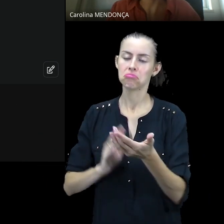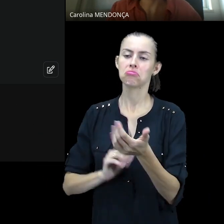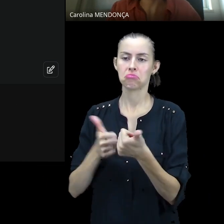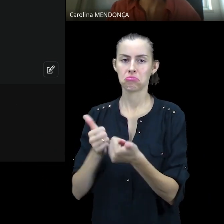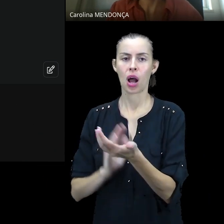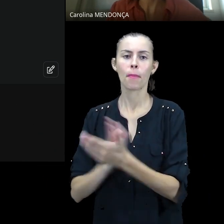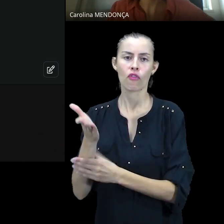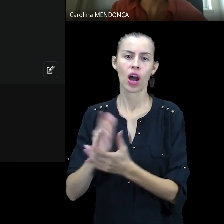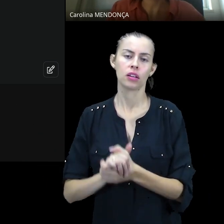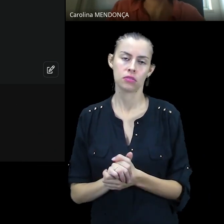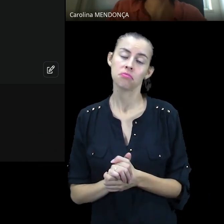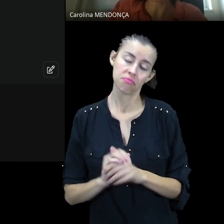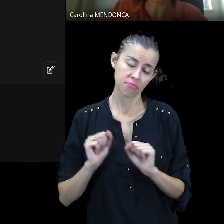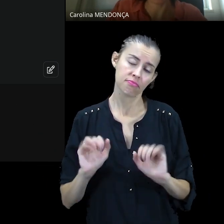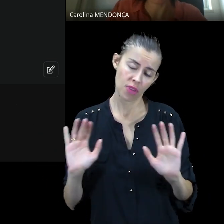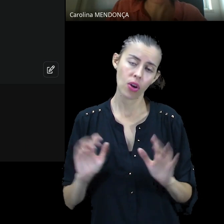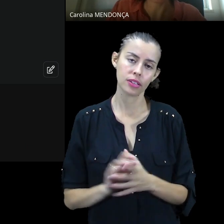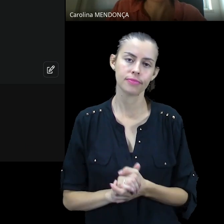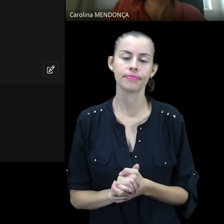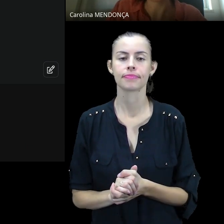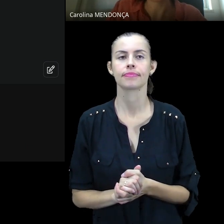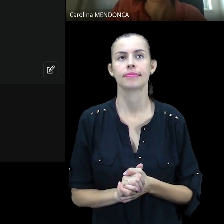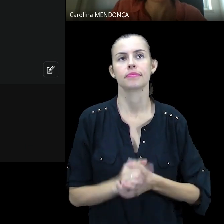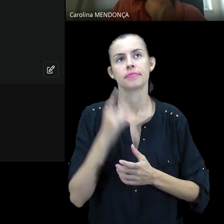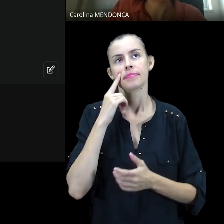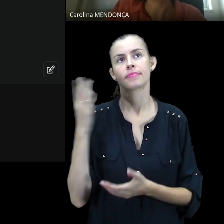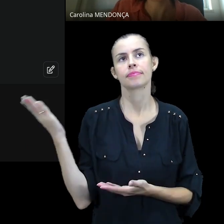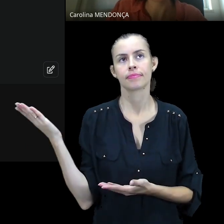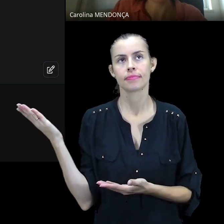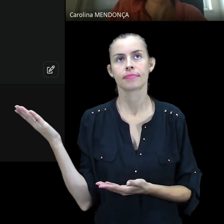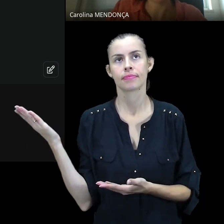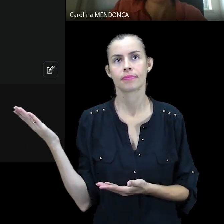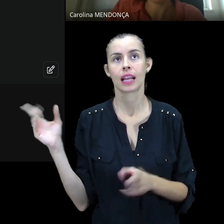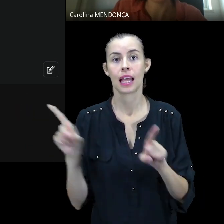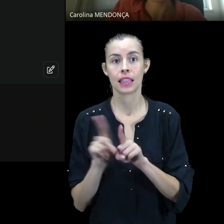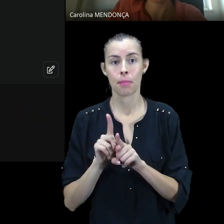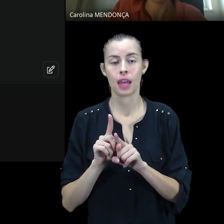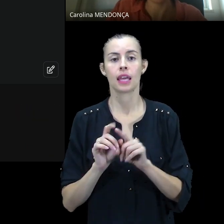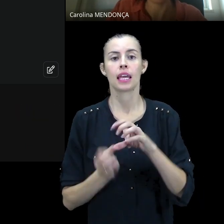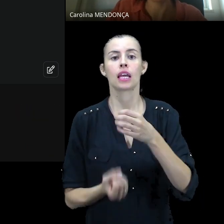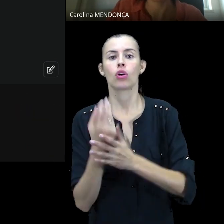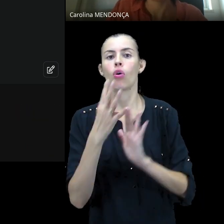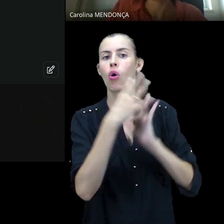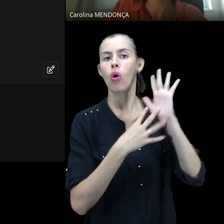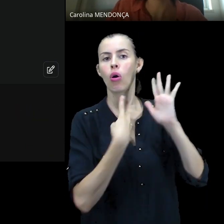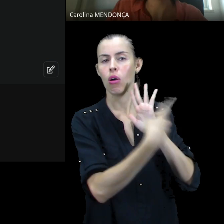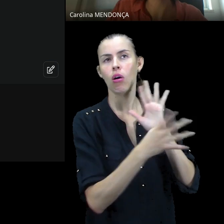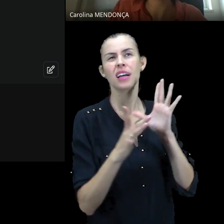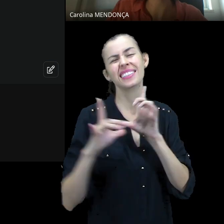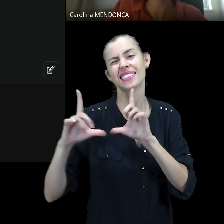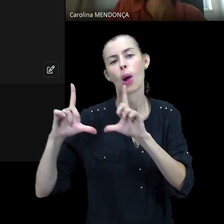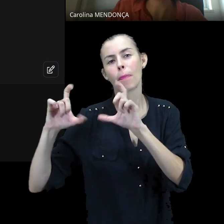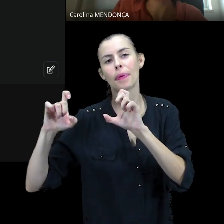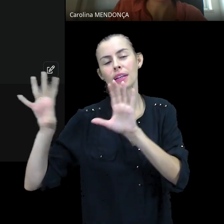de extensão, a gente também fez um barema das atividades de extensão que são possíveis. Aqui é um printzinho pequeno, mas onde a gente